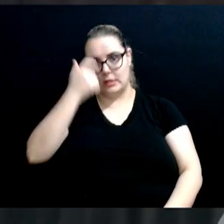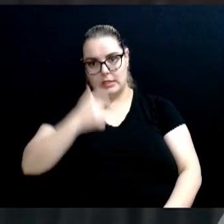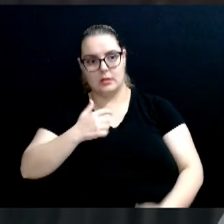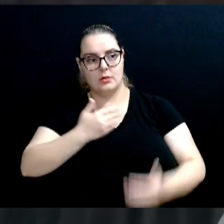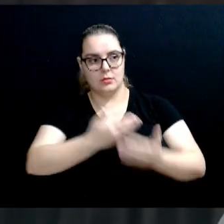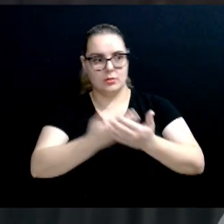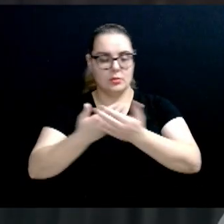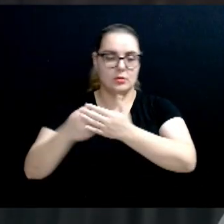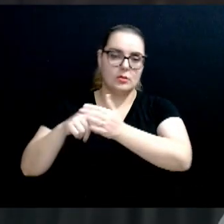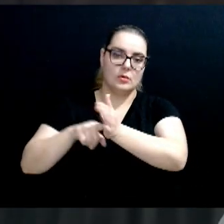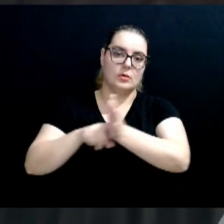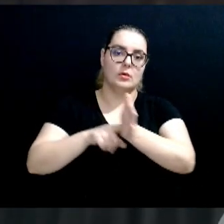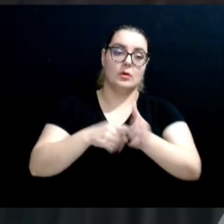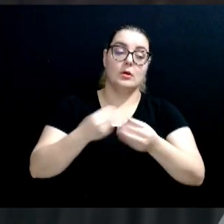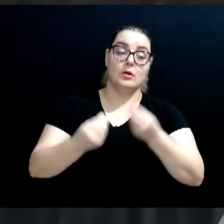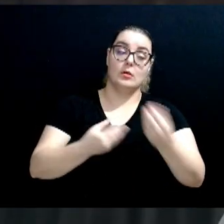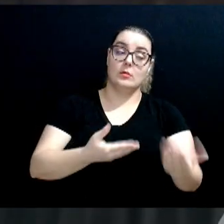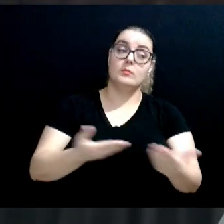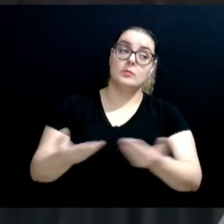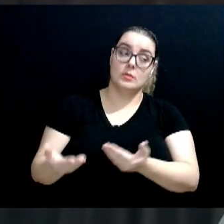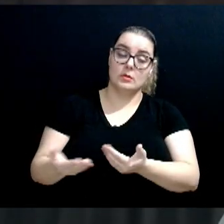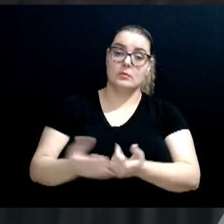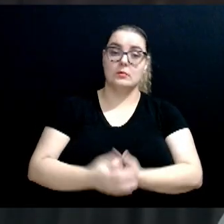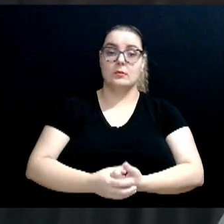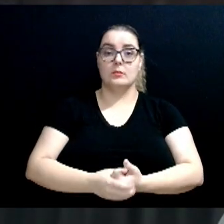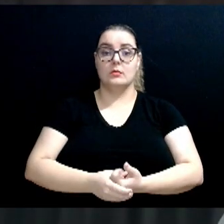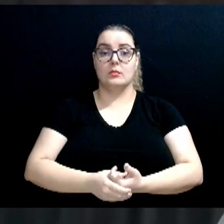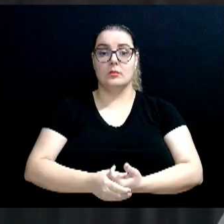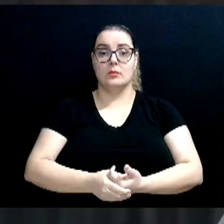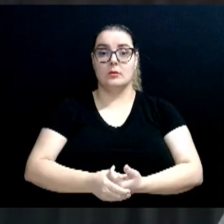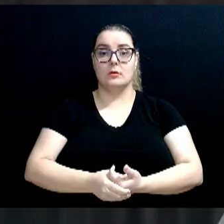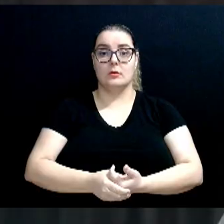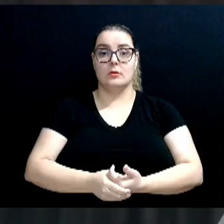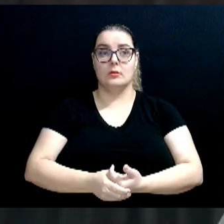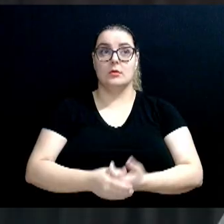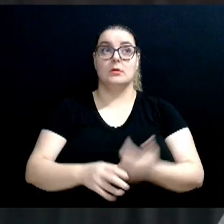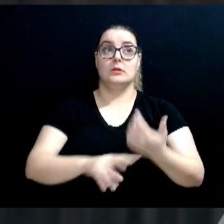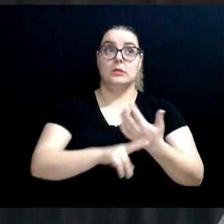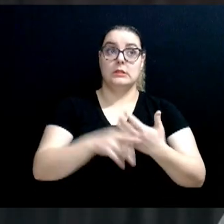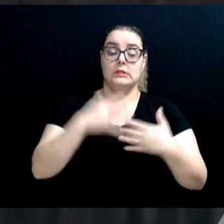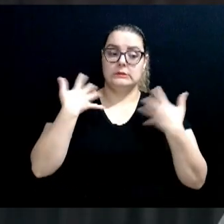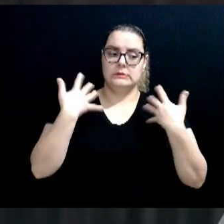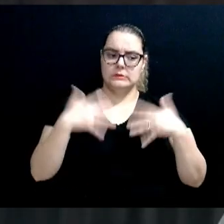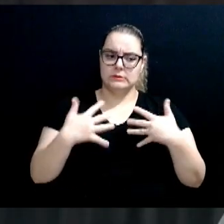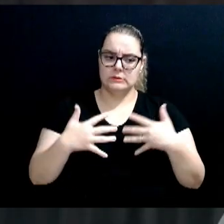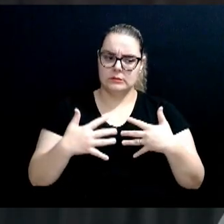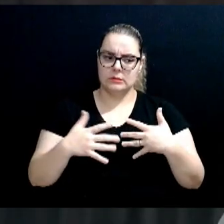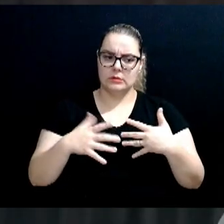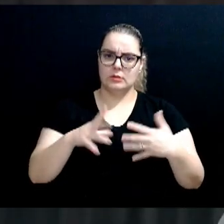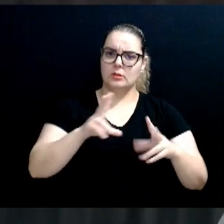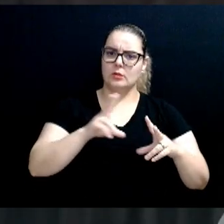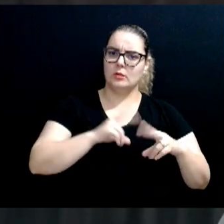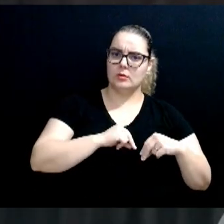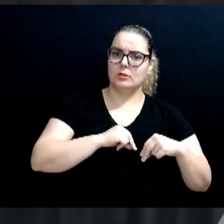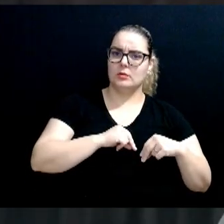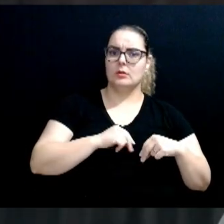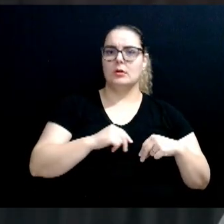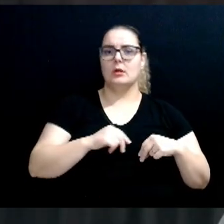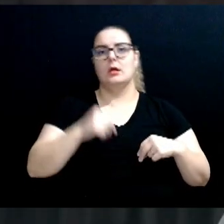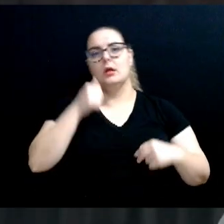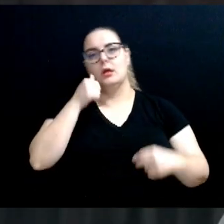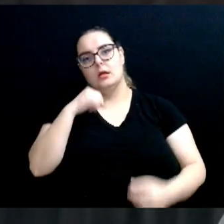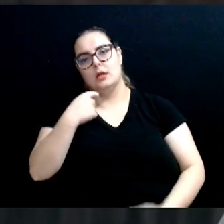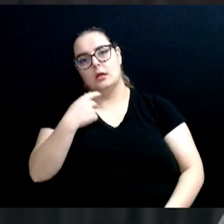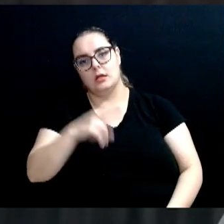se apresentar. Então, causa ali um espanto, mas espera aí, ela usava um capuz,